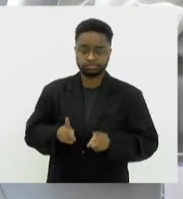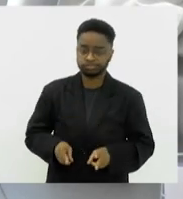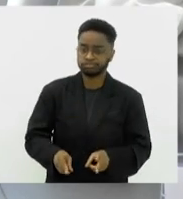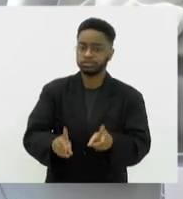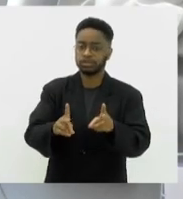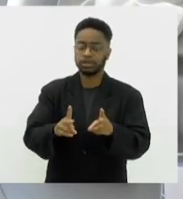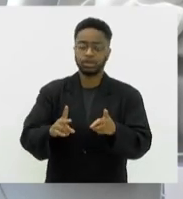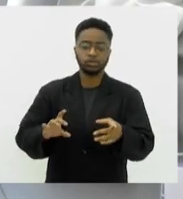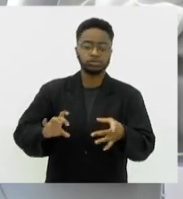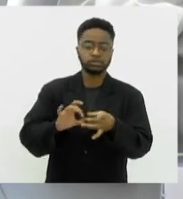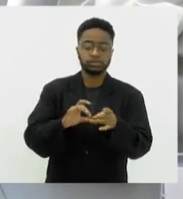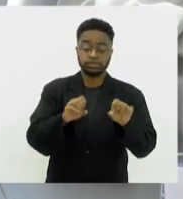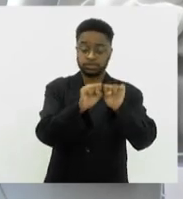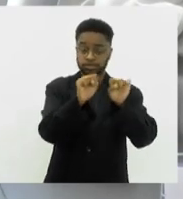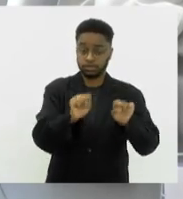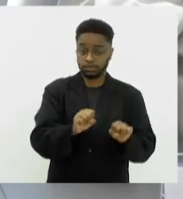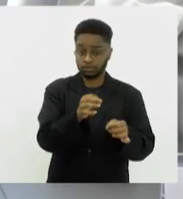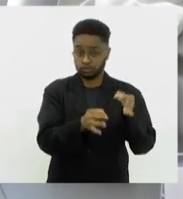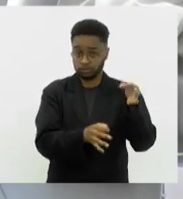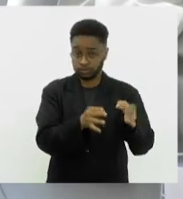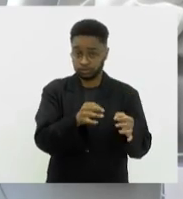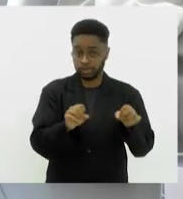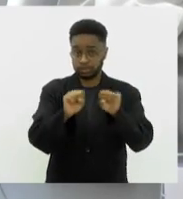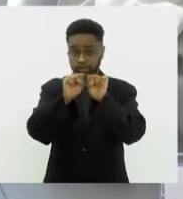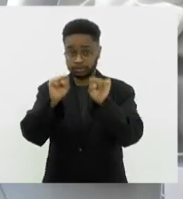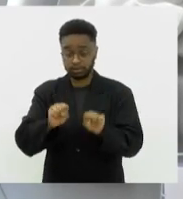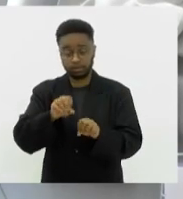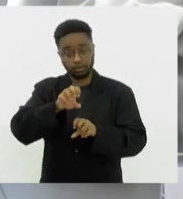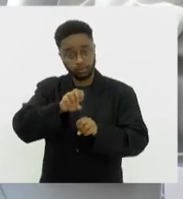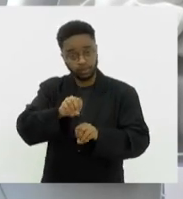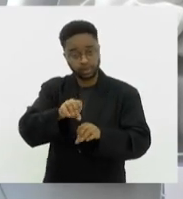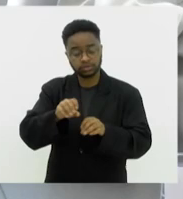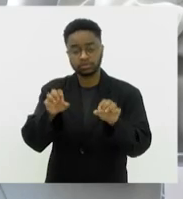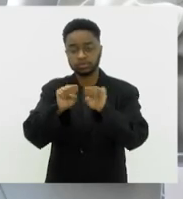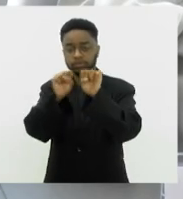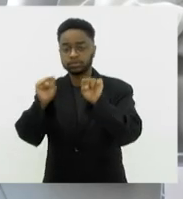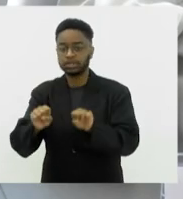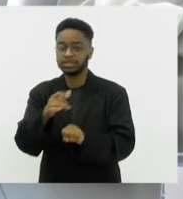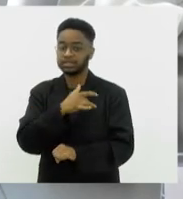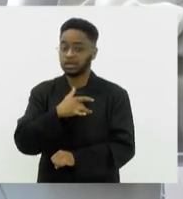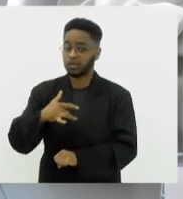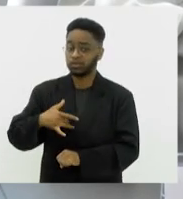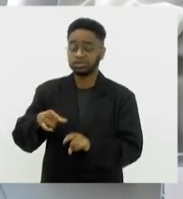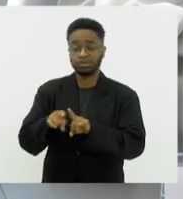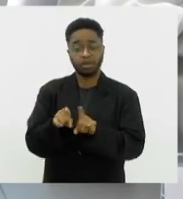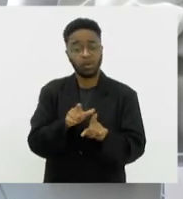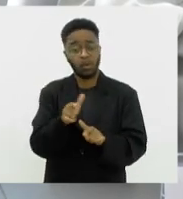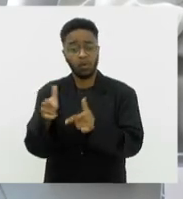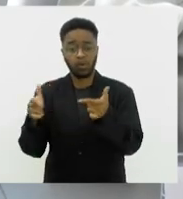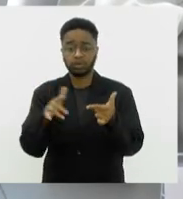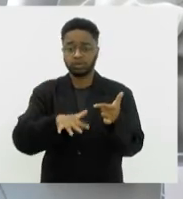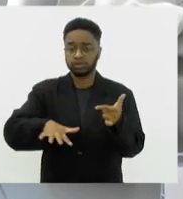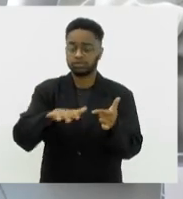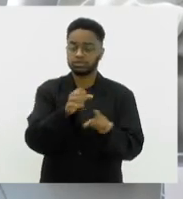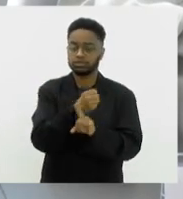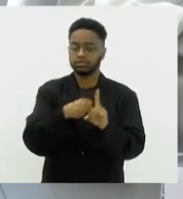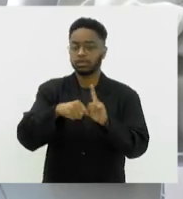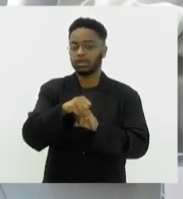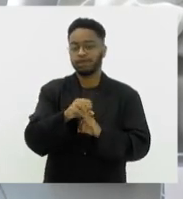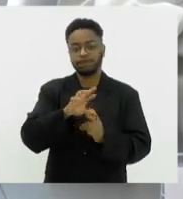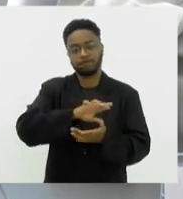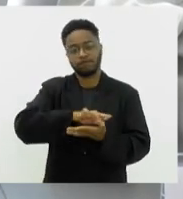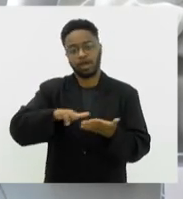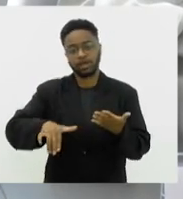sistema de Justiça o nosso sistema educacional nosso sistema de saúde e todos os outros sistemas sociais se a gente não